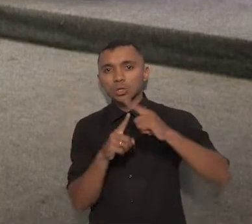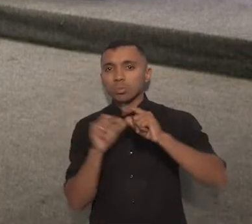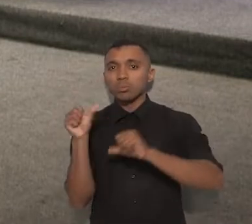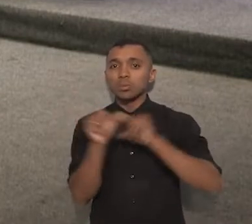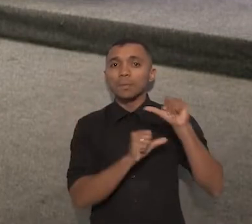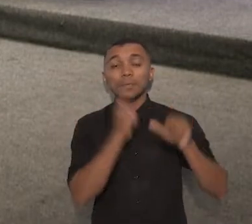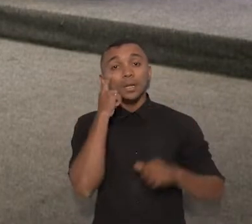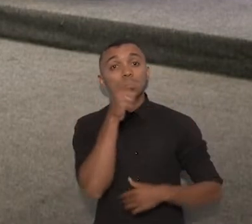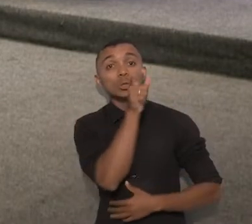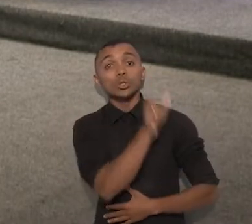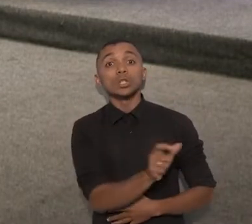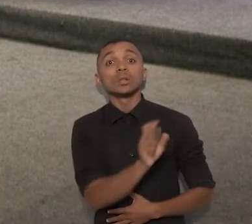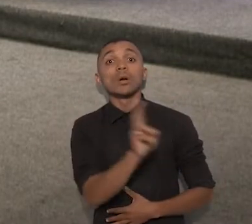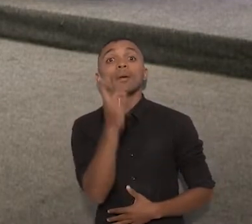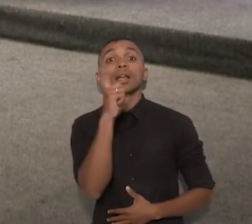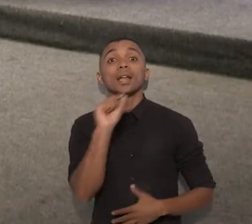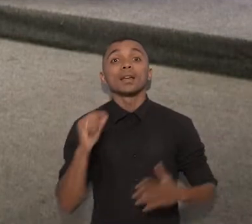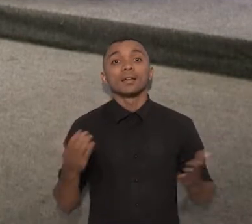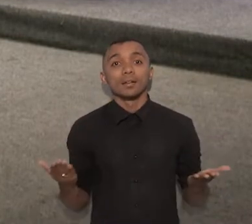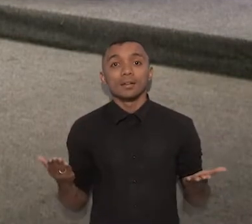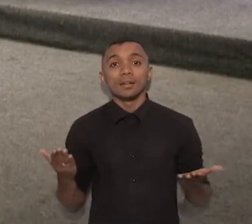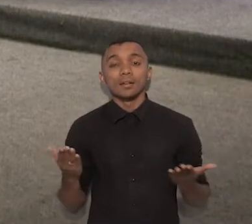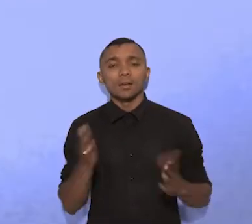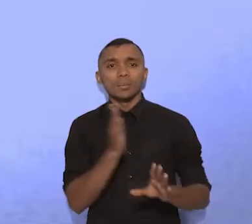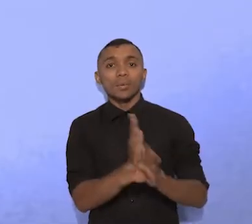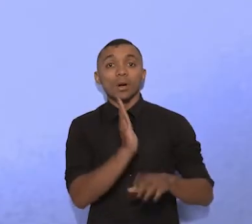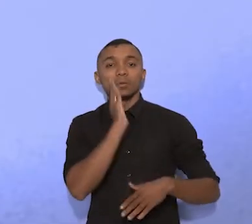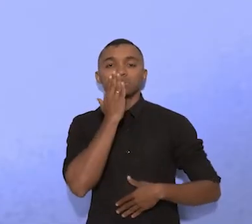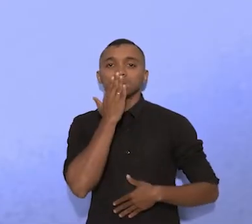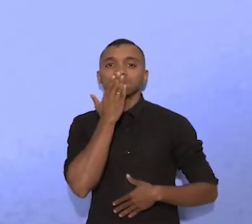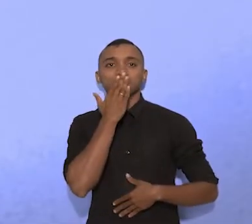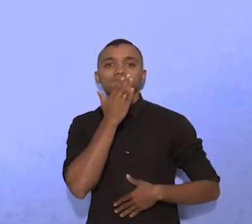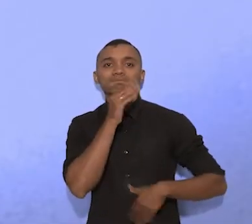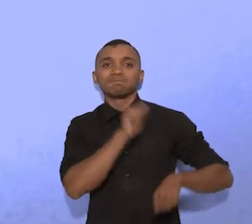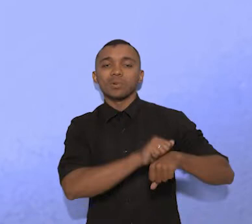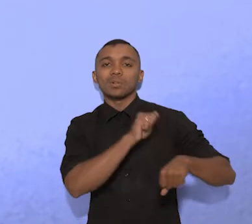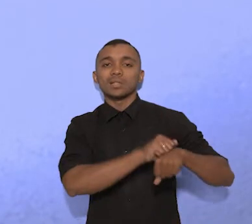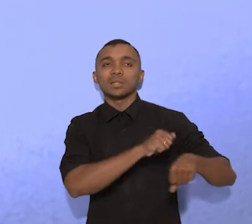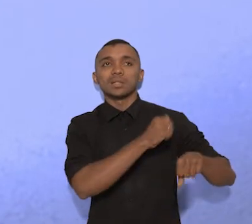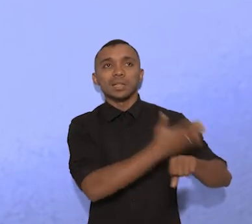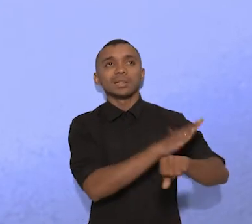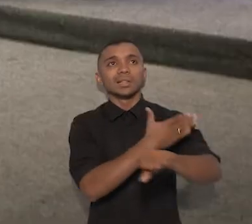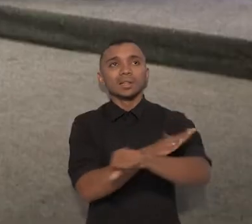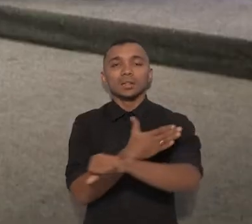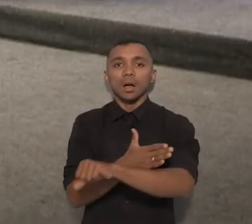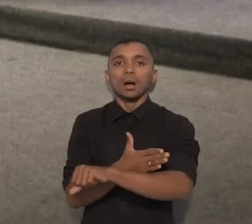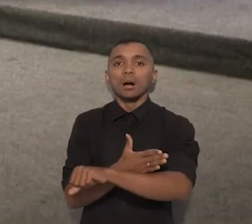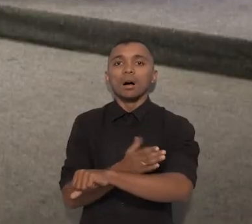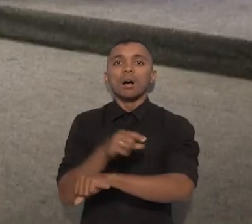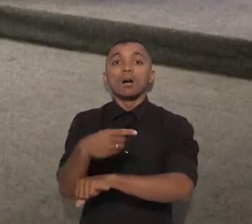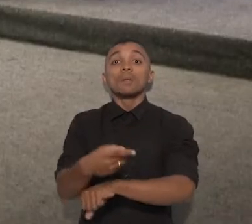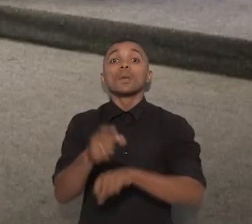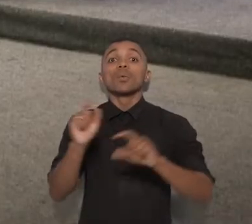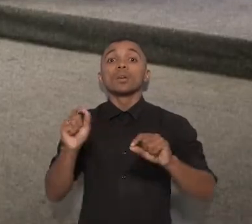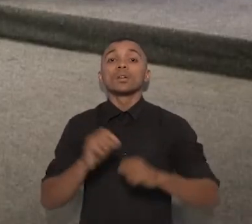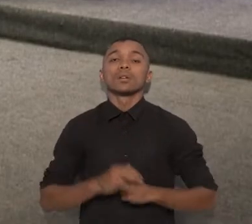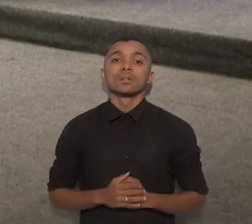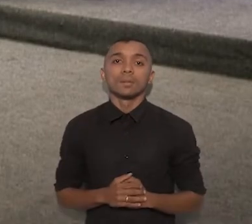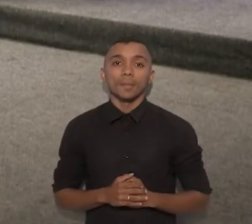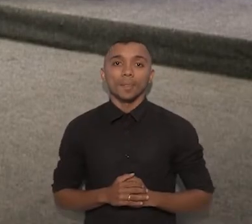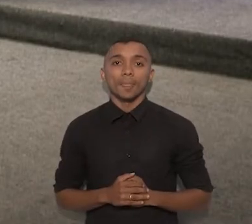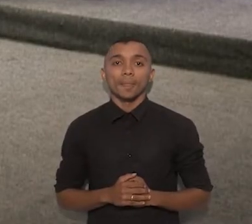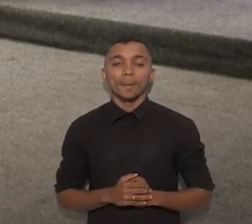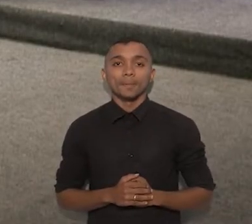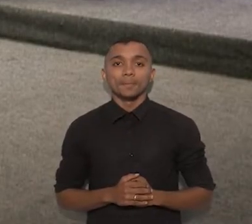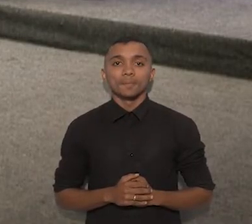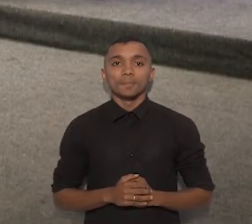seria esse alguém? Porque assim... Como é que ele vai treinar esse time para jogar noutra coisa? Eu acho que o Otero. Entendeu? Sem a função de